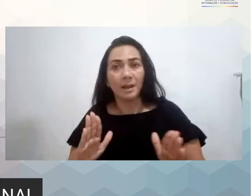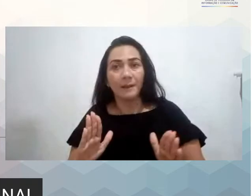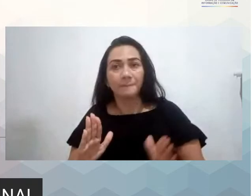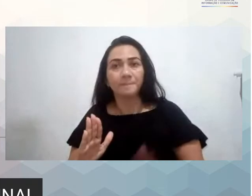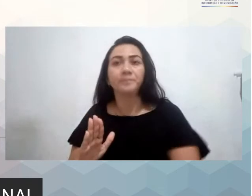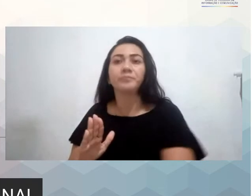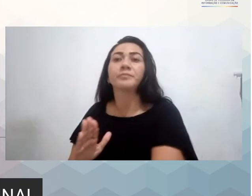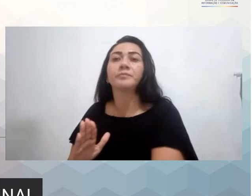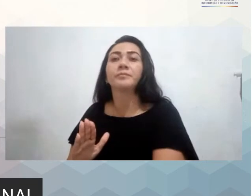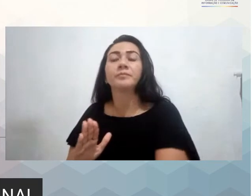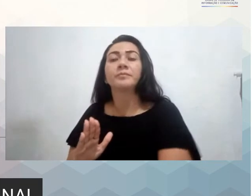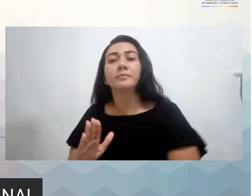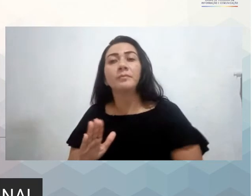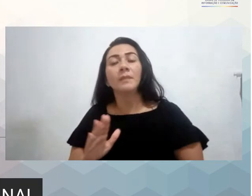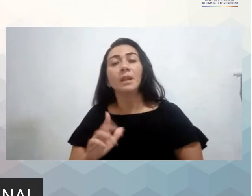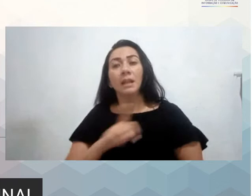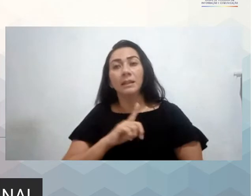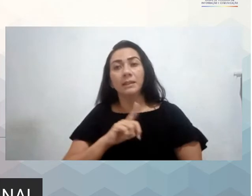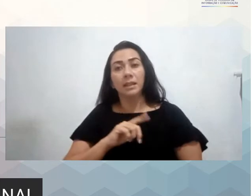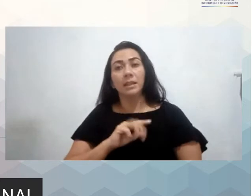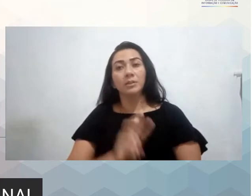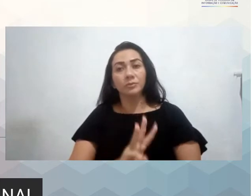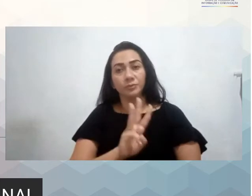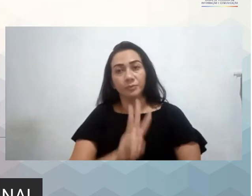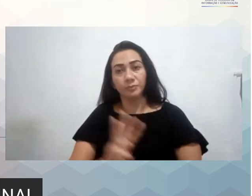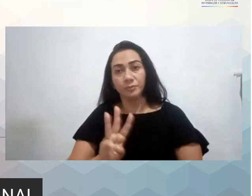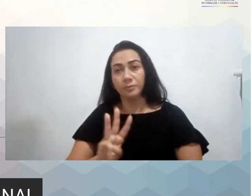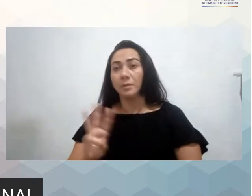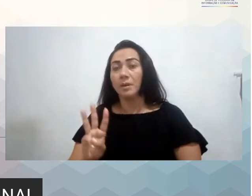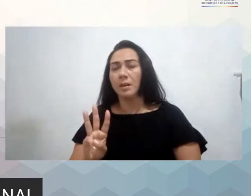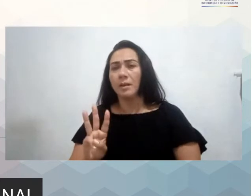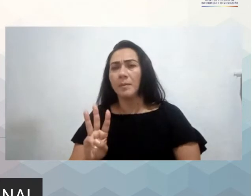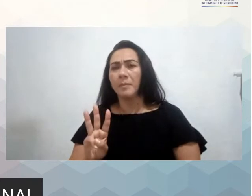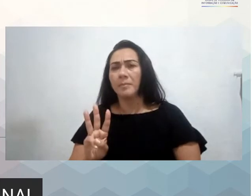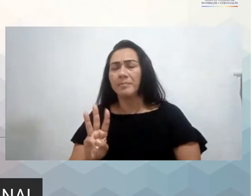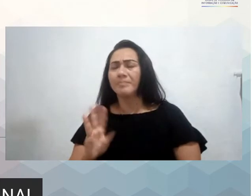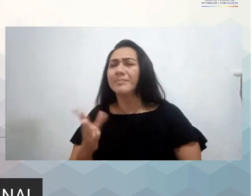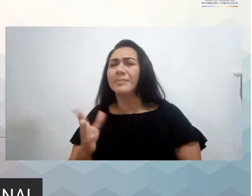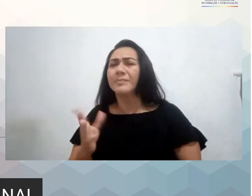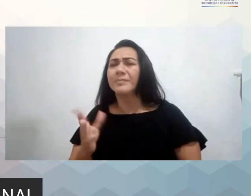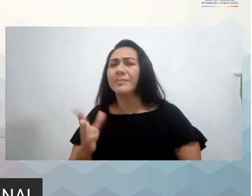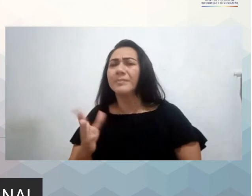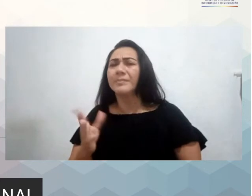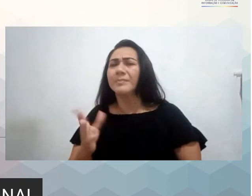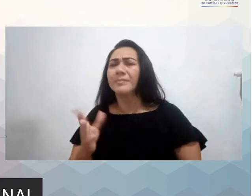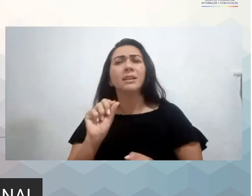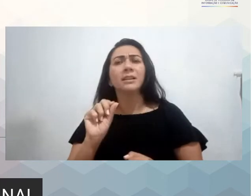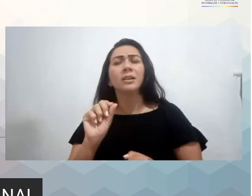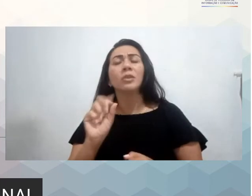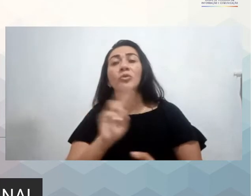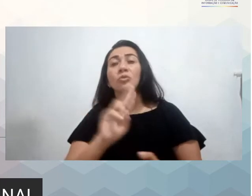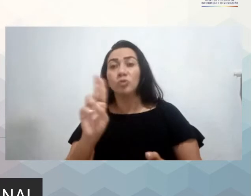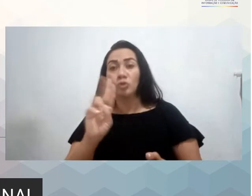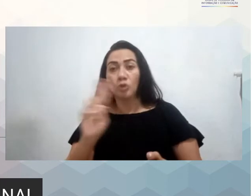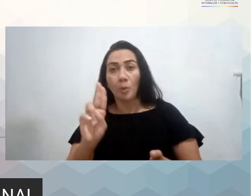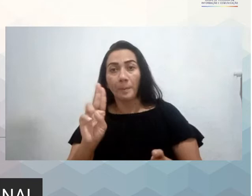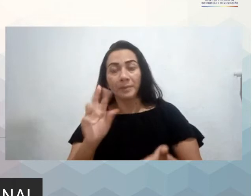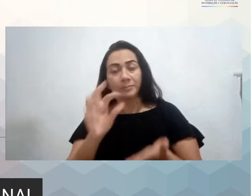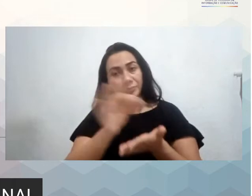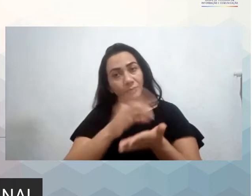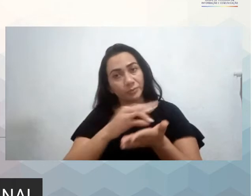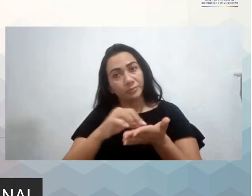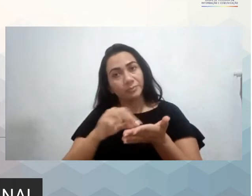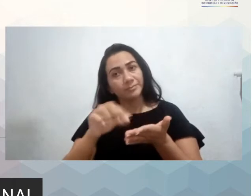E aí a gente pede que você clique no link, preencha o formulário para